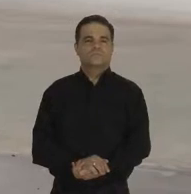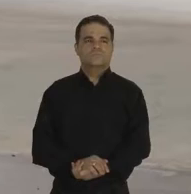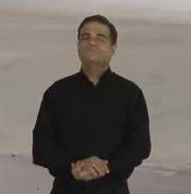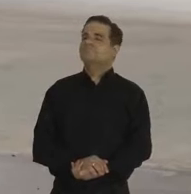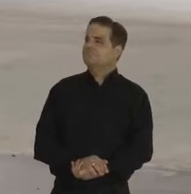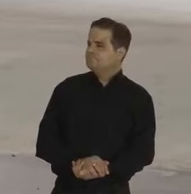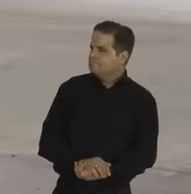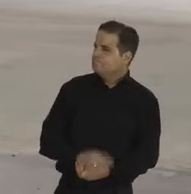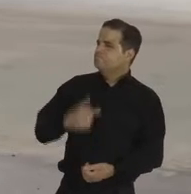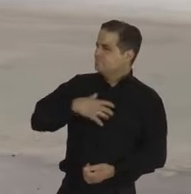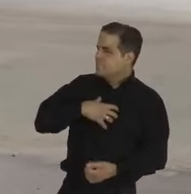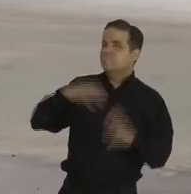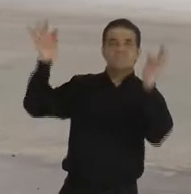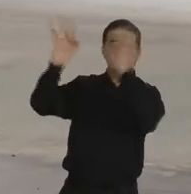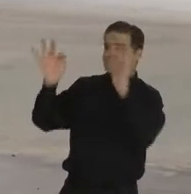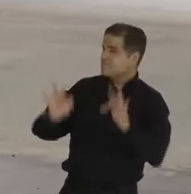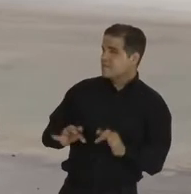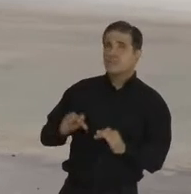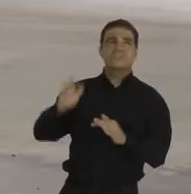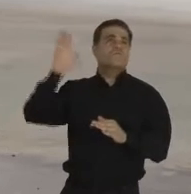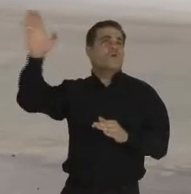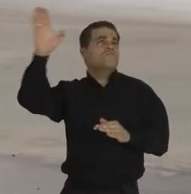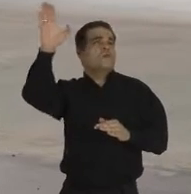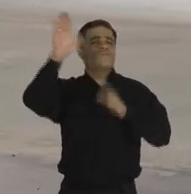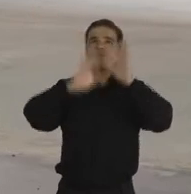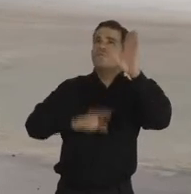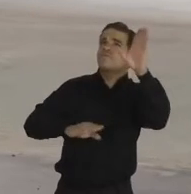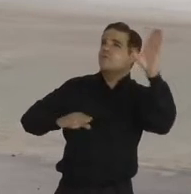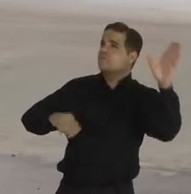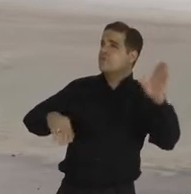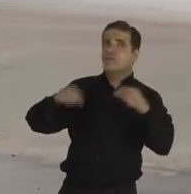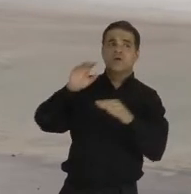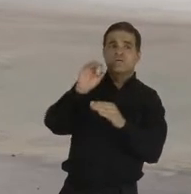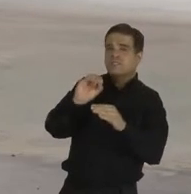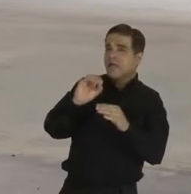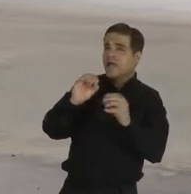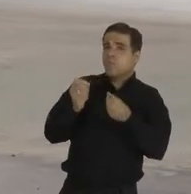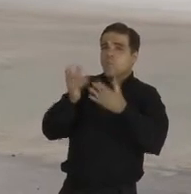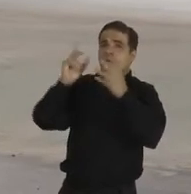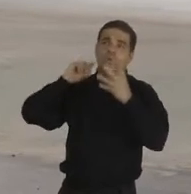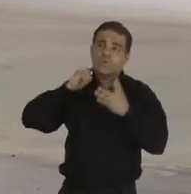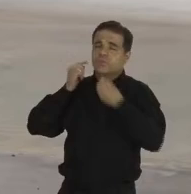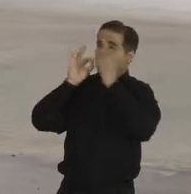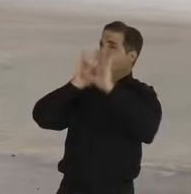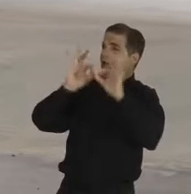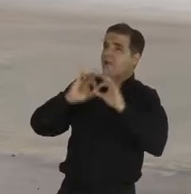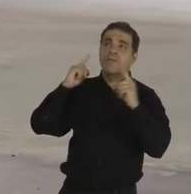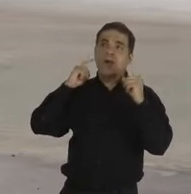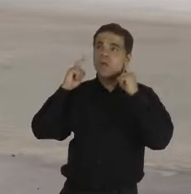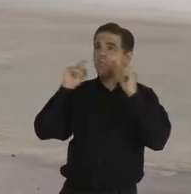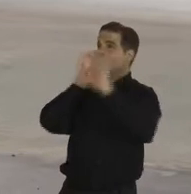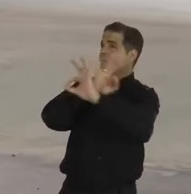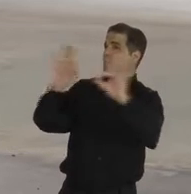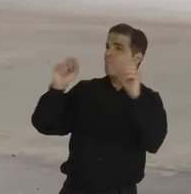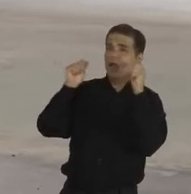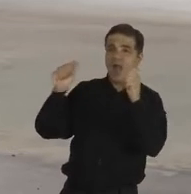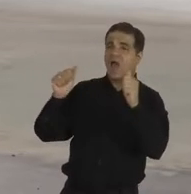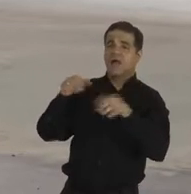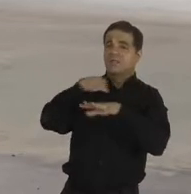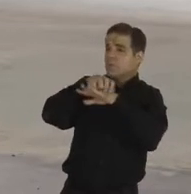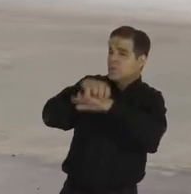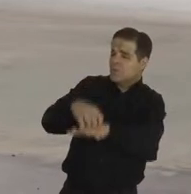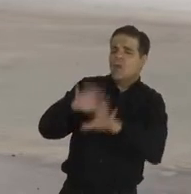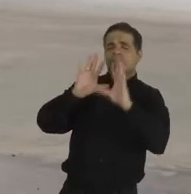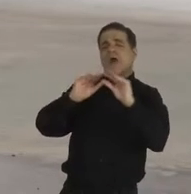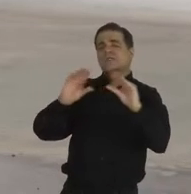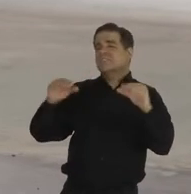Pablo eu estou muito feliz a gente rodou para cima e para baixo com zero emissão de poluentes nenhum barulho Além disso furgão Ele